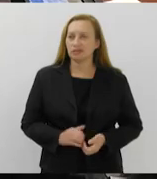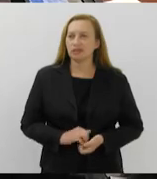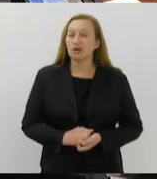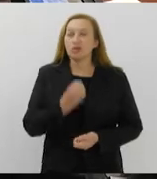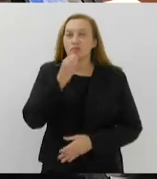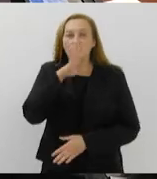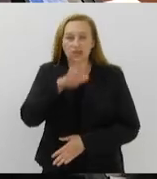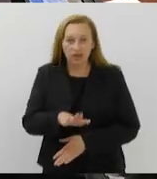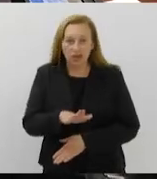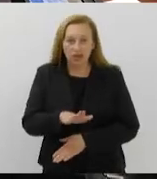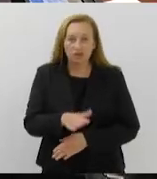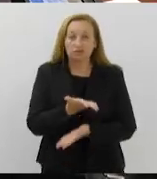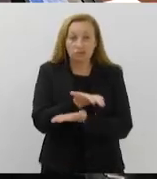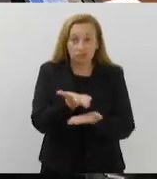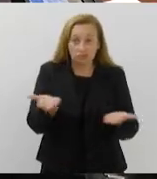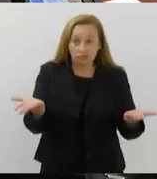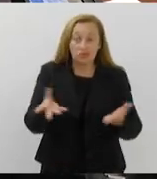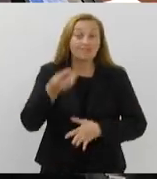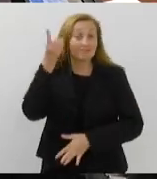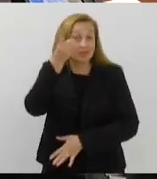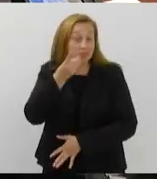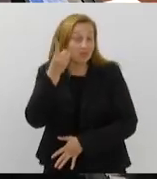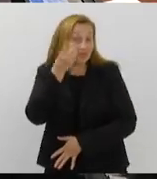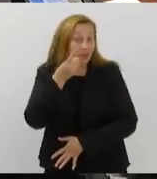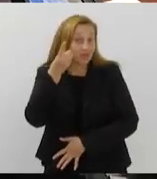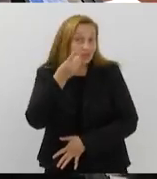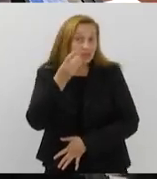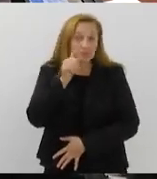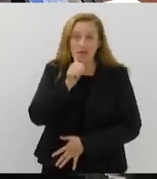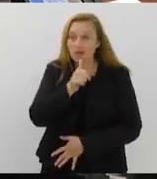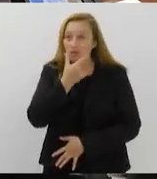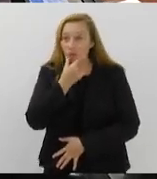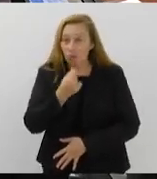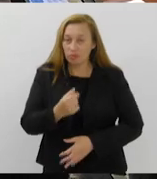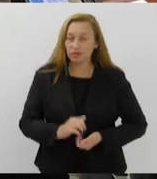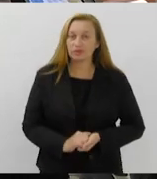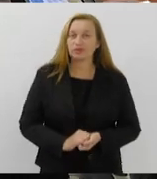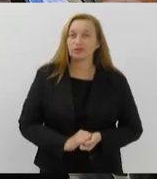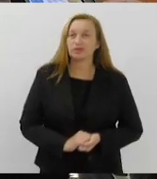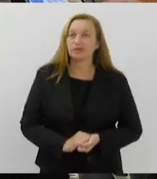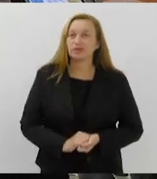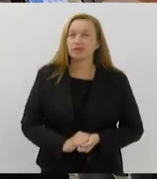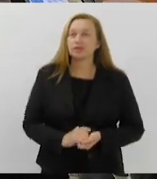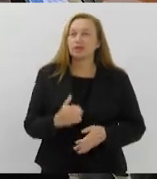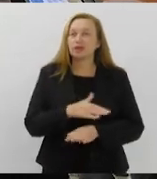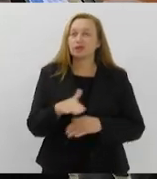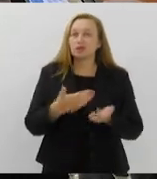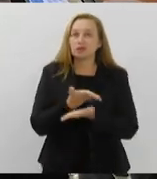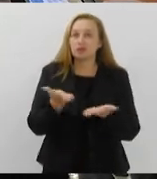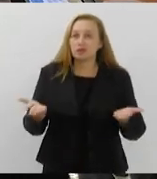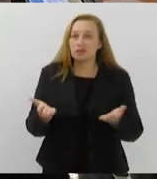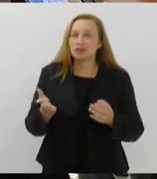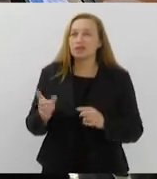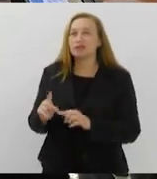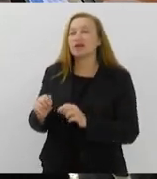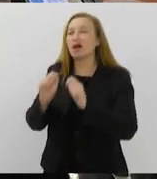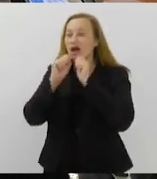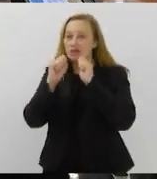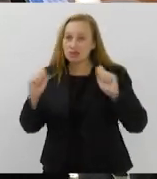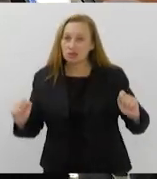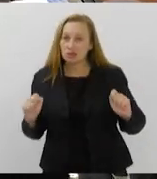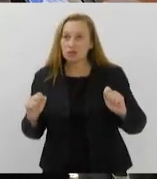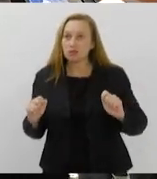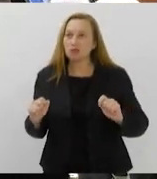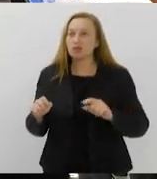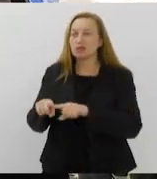Boa tarde, senhoras e senhores deputados, deputadas, público presente, servidores, assessores, imprensa,